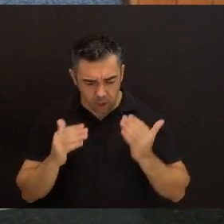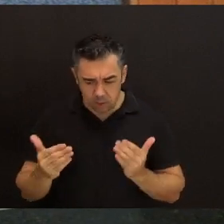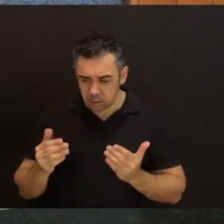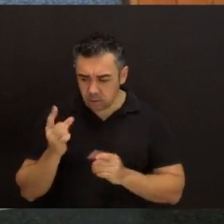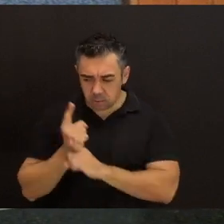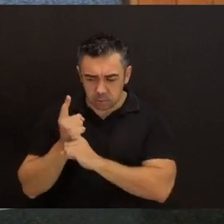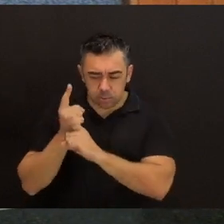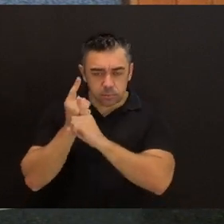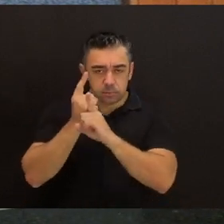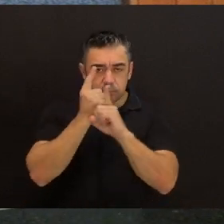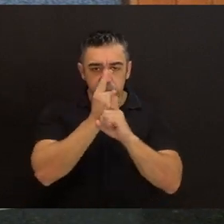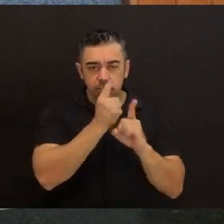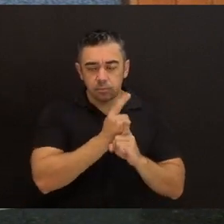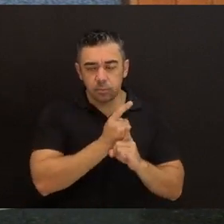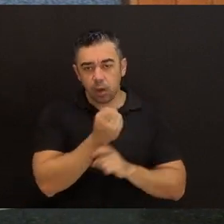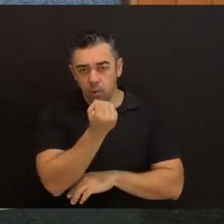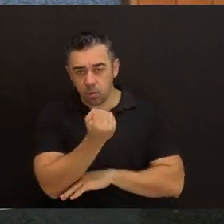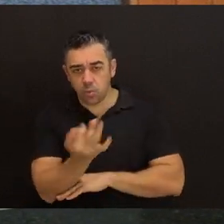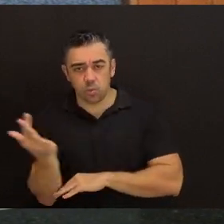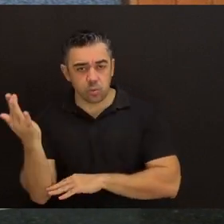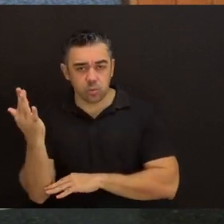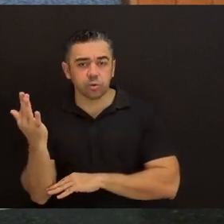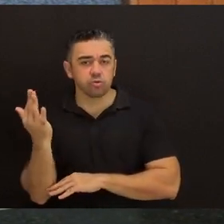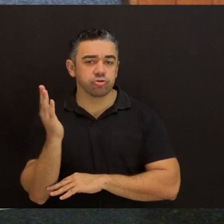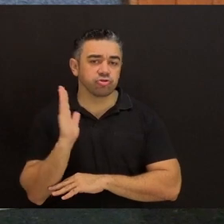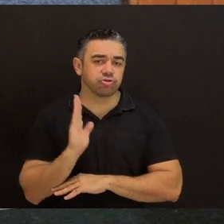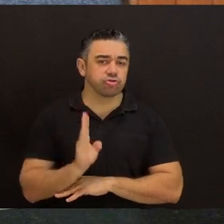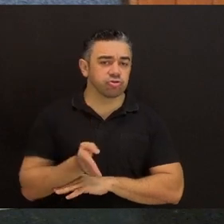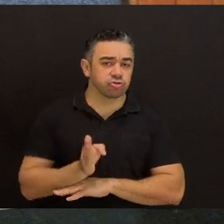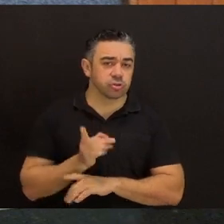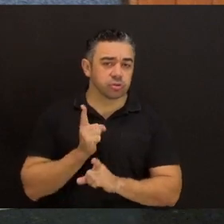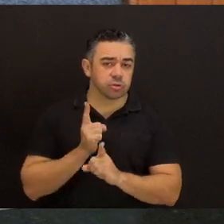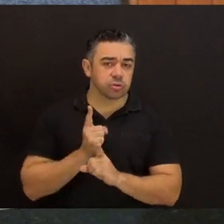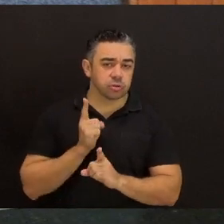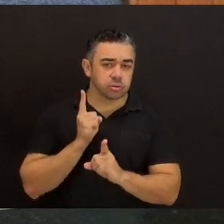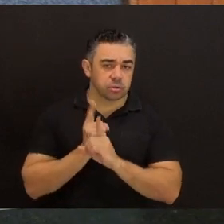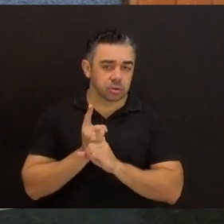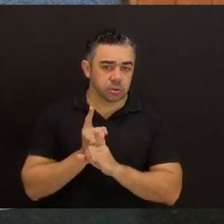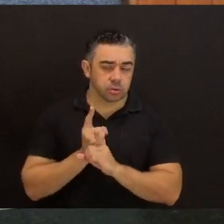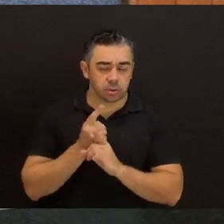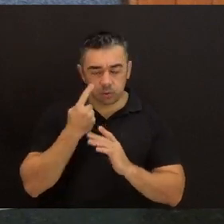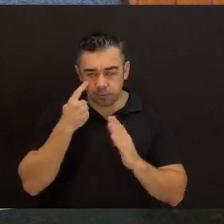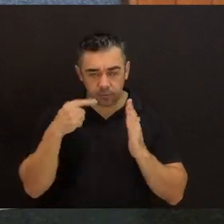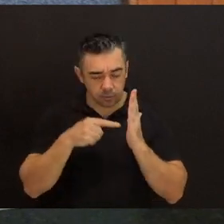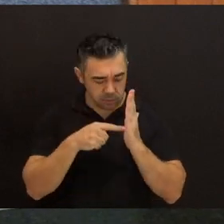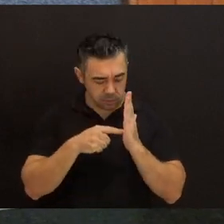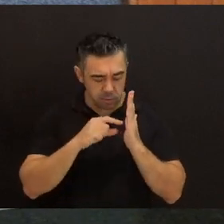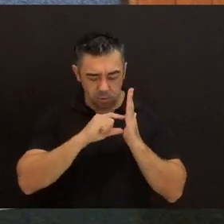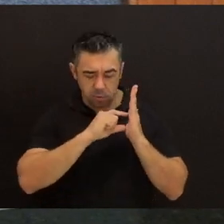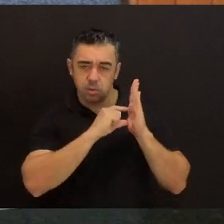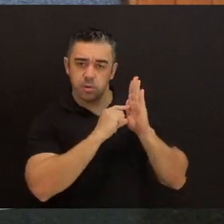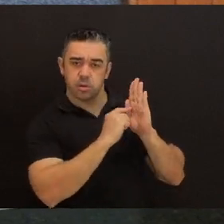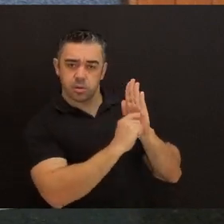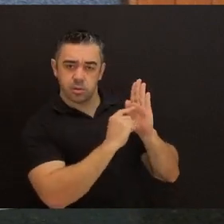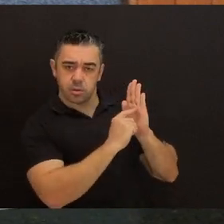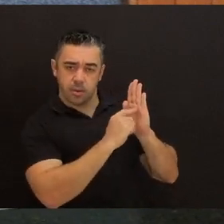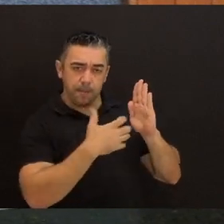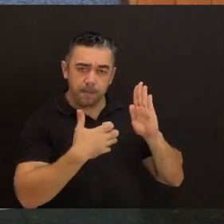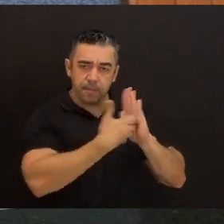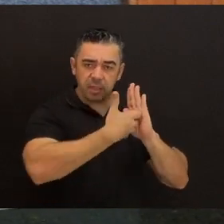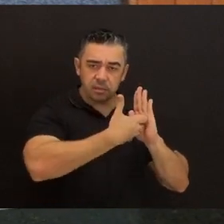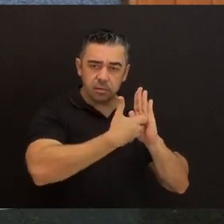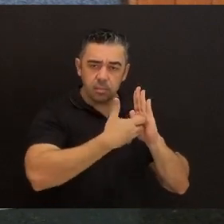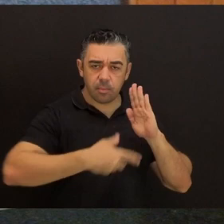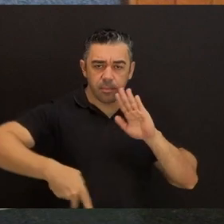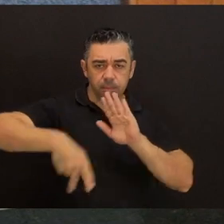parte deles ao menos naquele momento já fomos felizes em constatar que eram sim de propriedade da Prefeitura